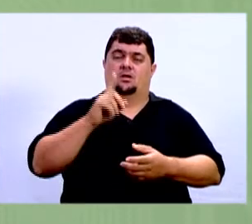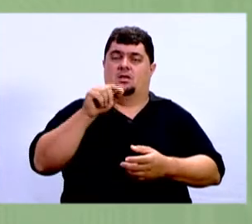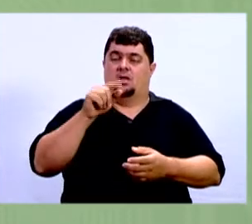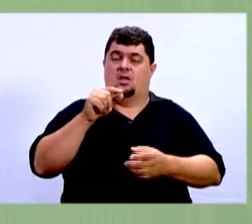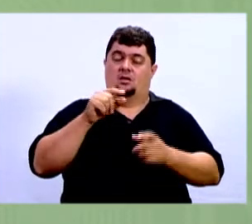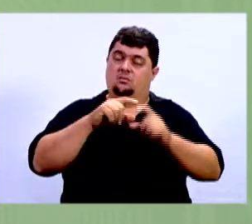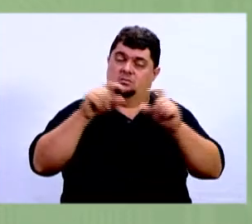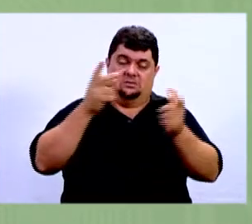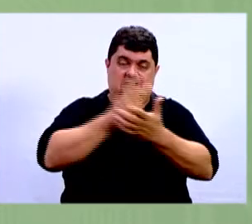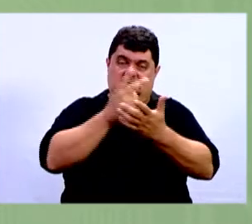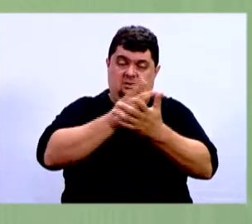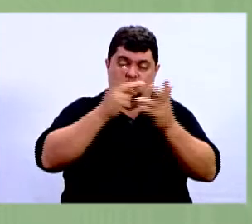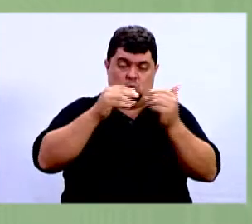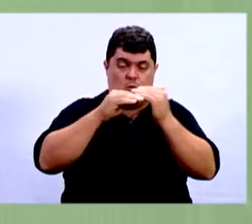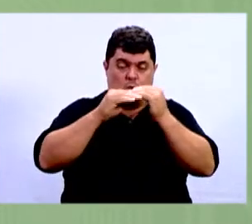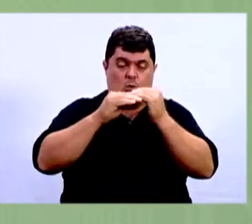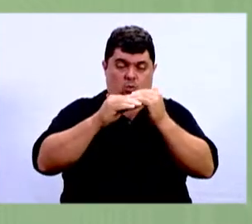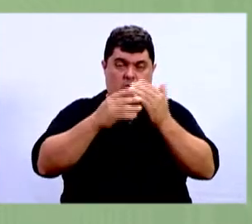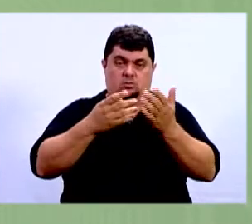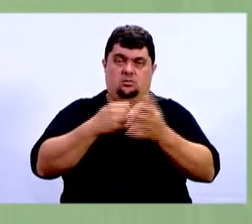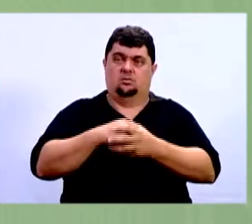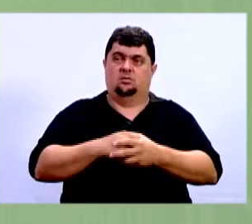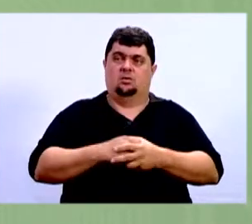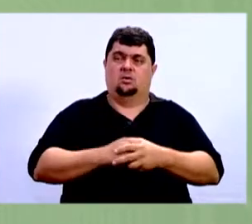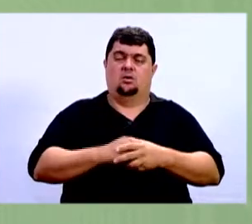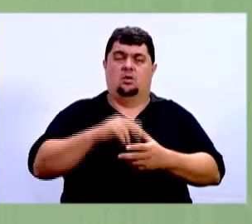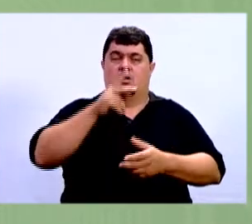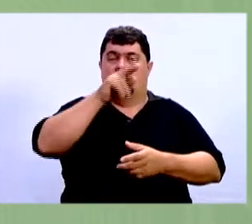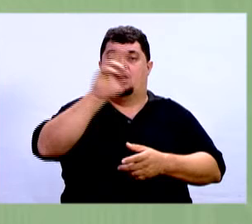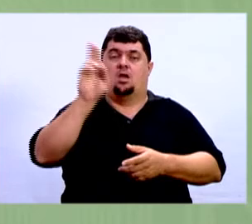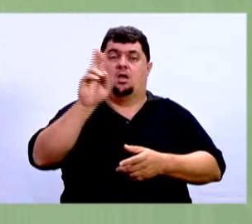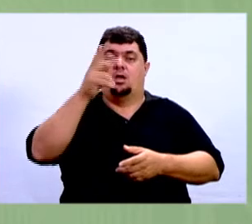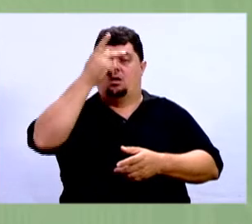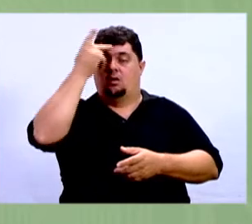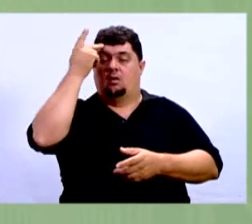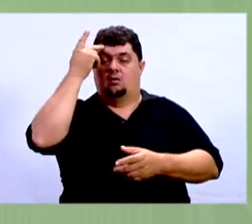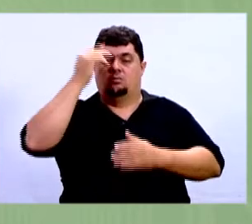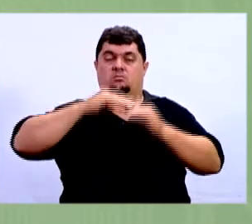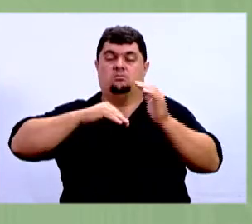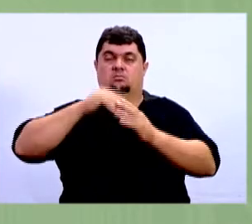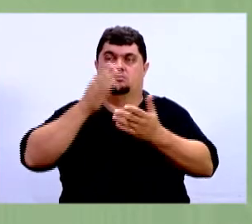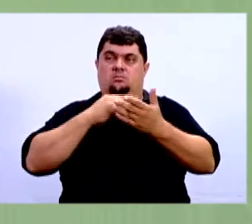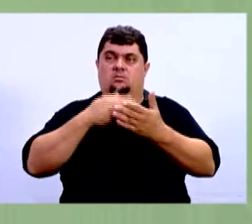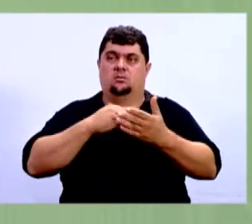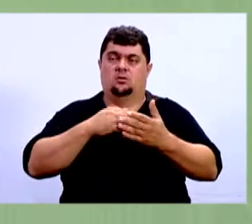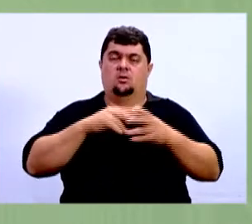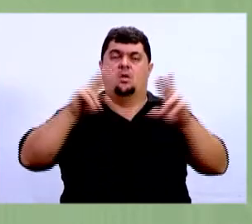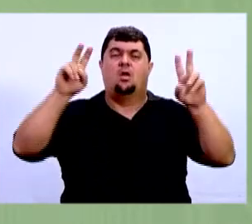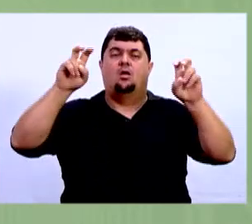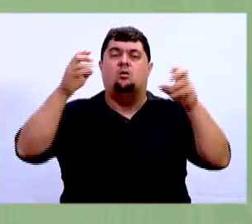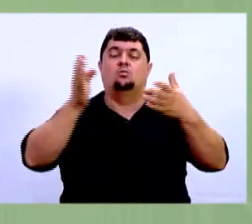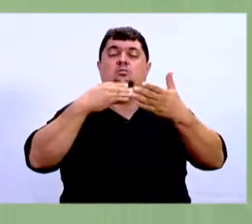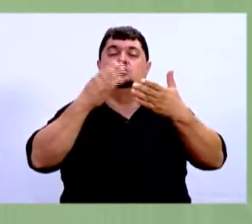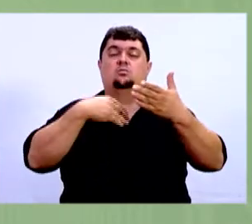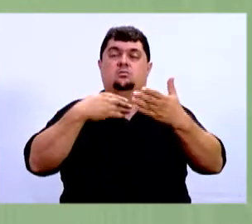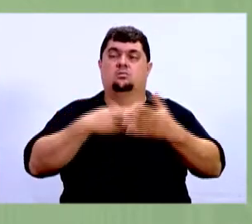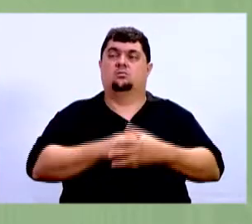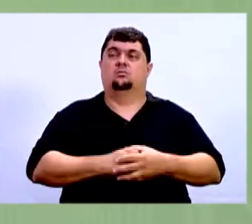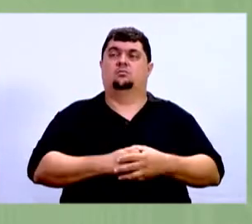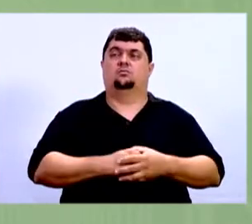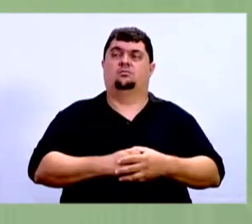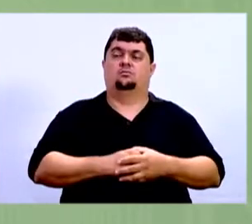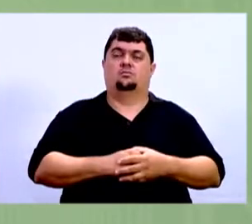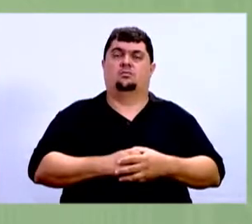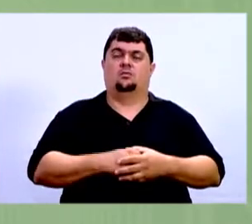nesse formato, onde eu coloco o autor, tá bom? O título da obra,